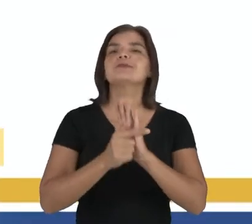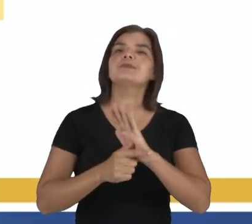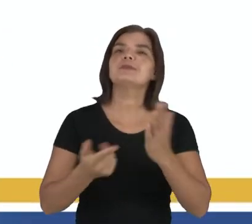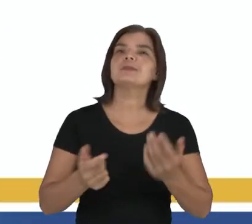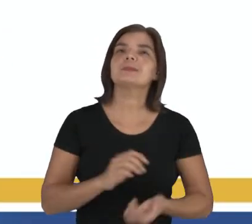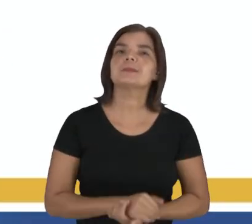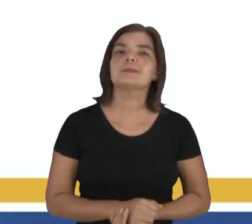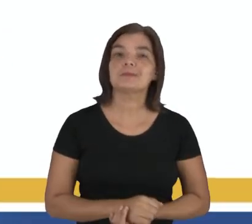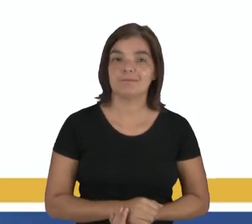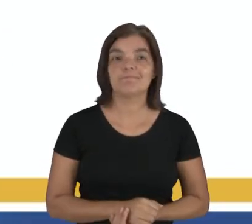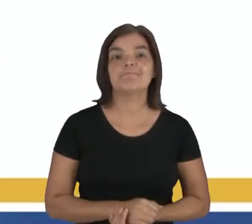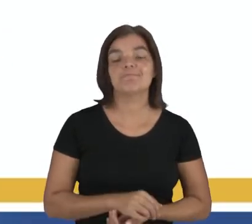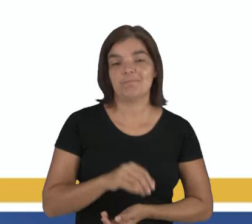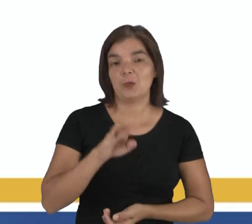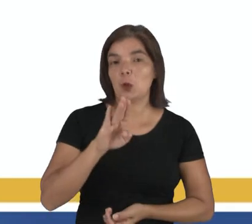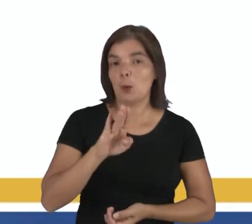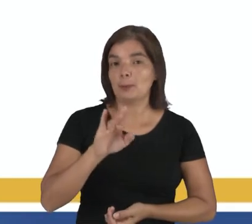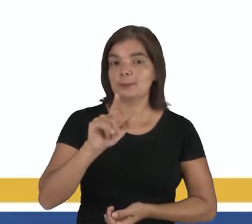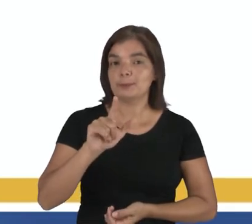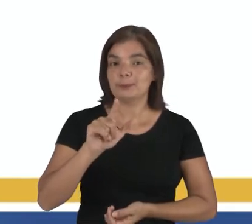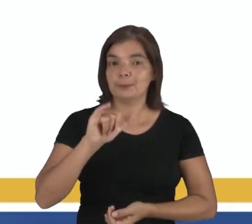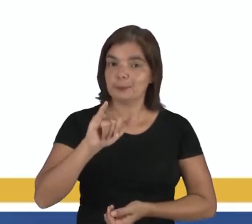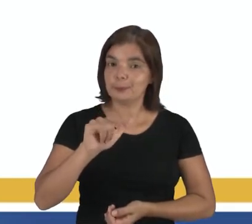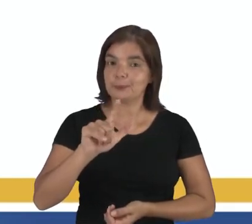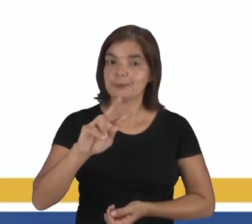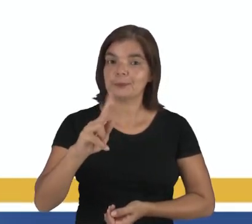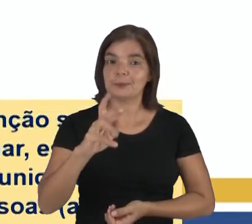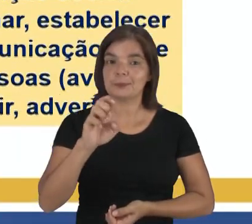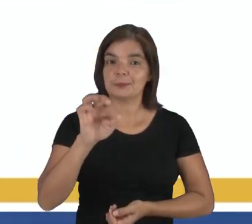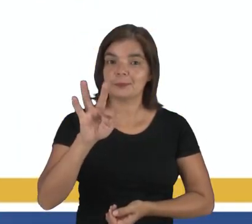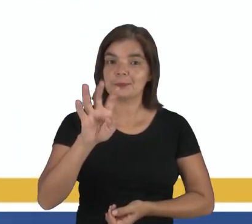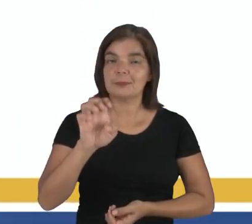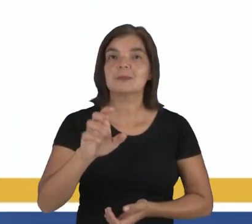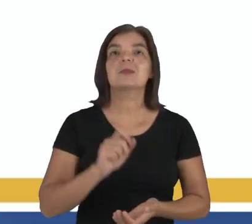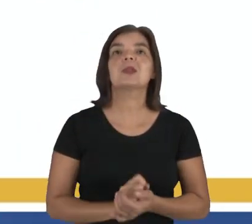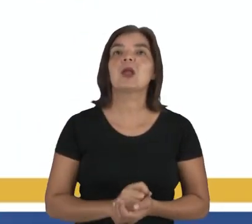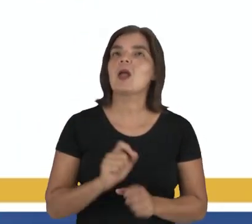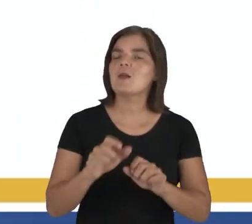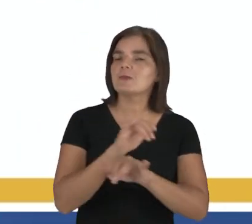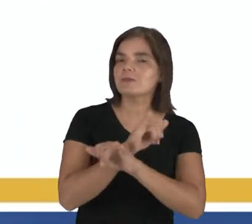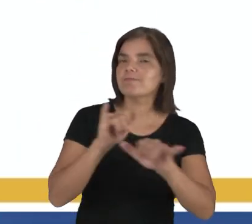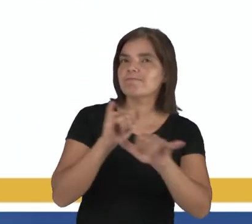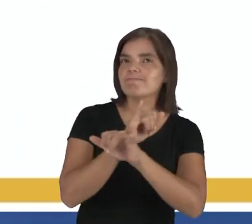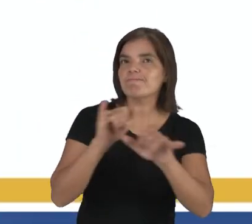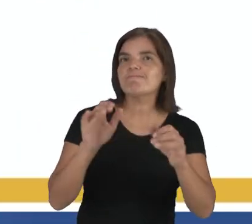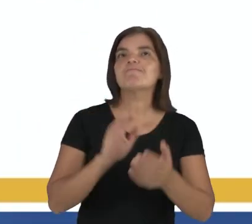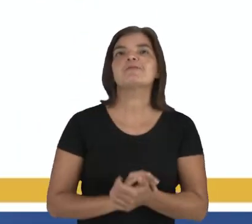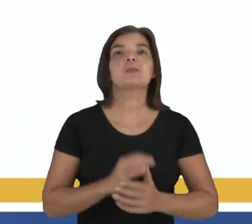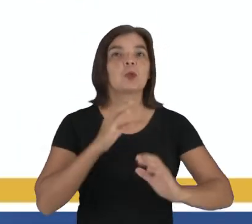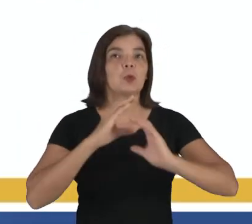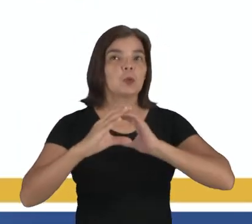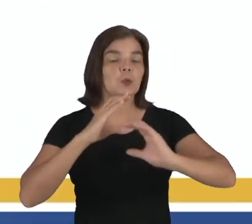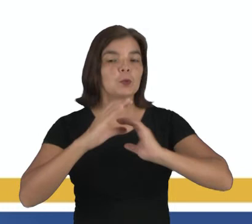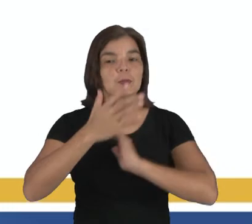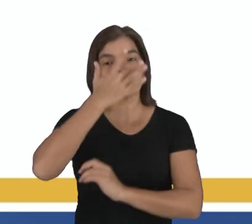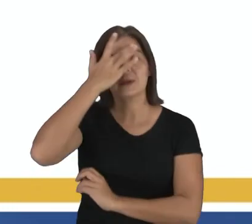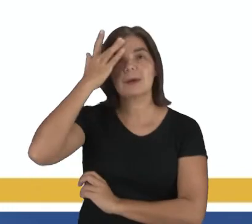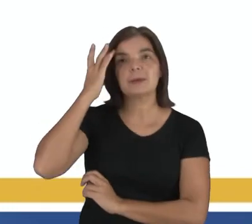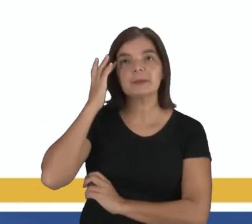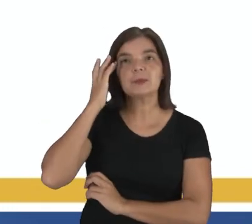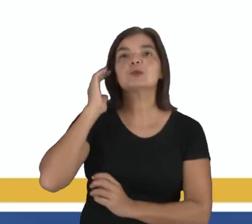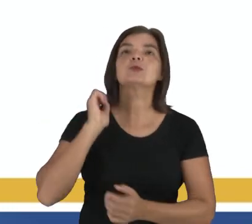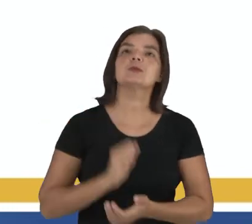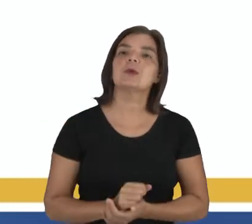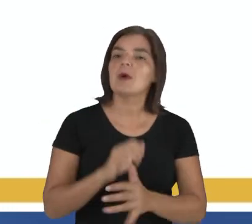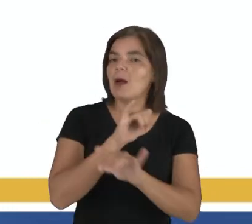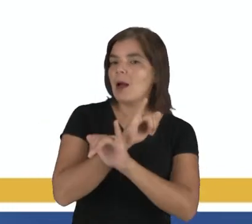textual? Um bilhete. E qual a sua função social? É informar, estabelecer a comunicação